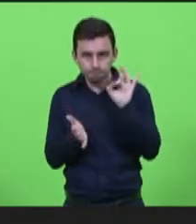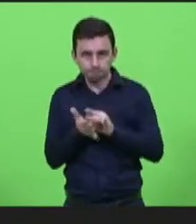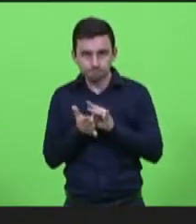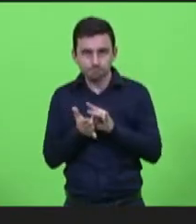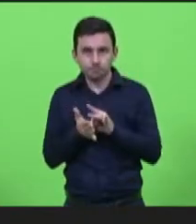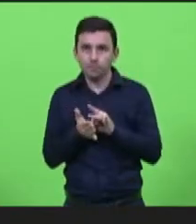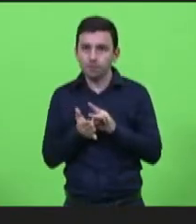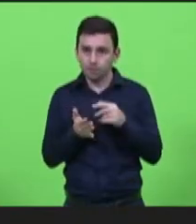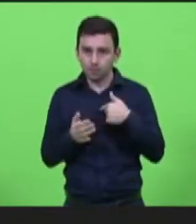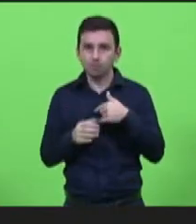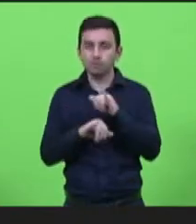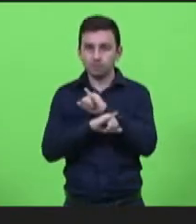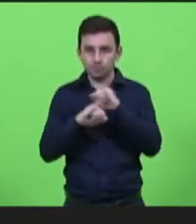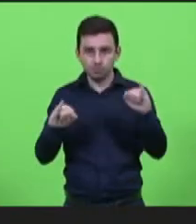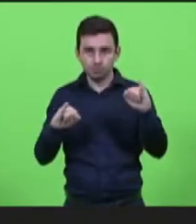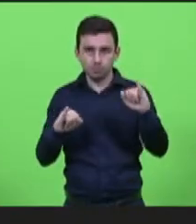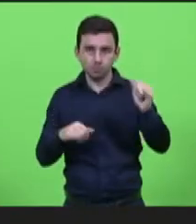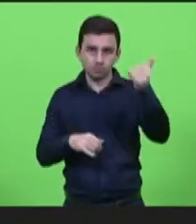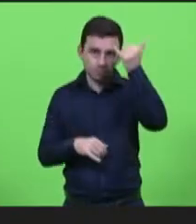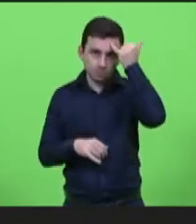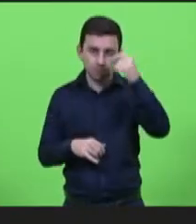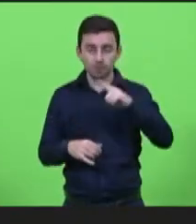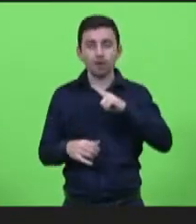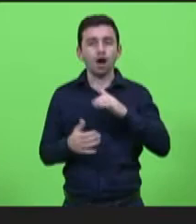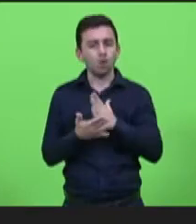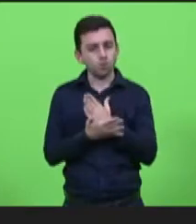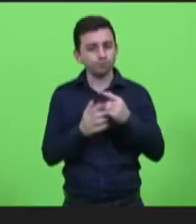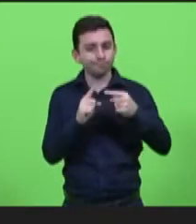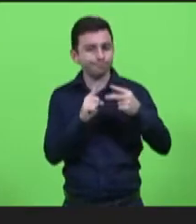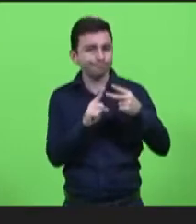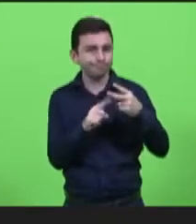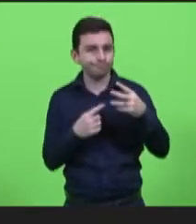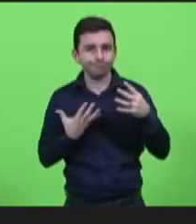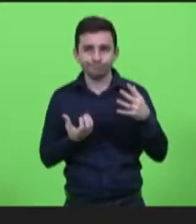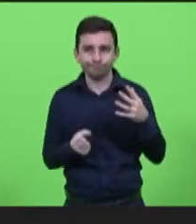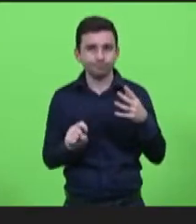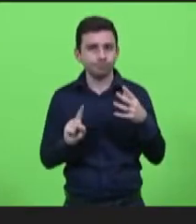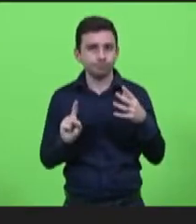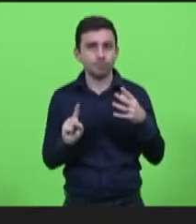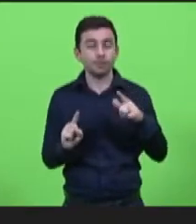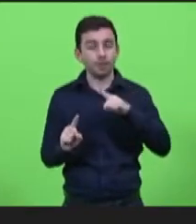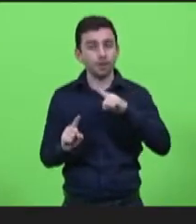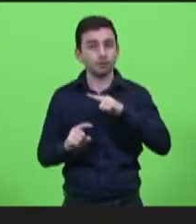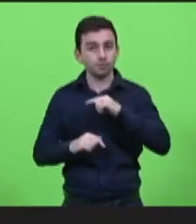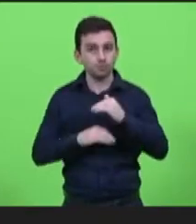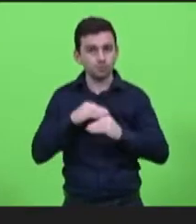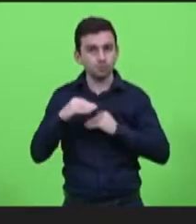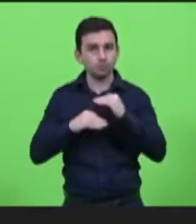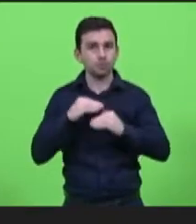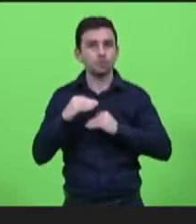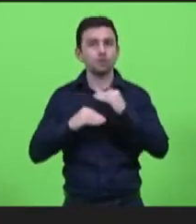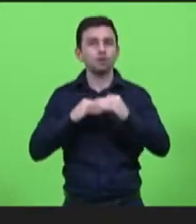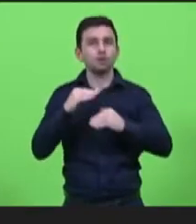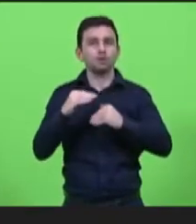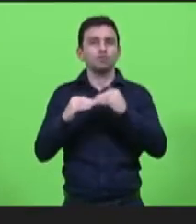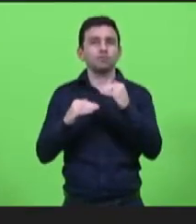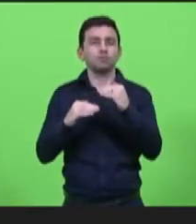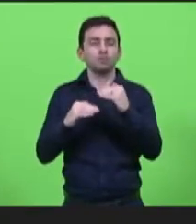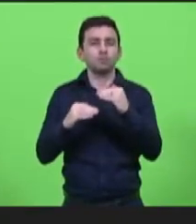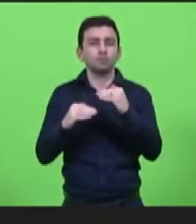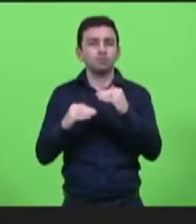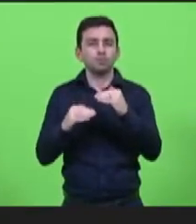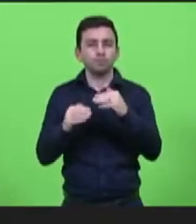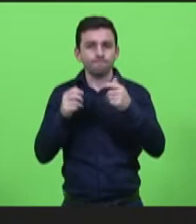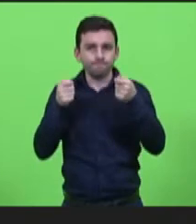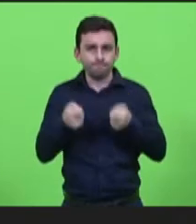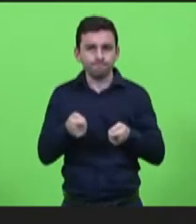manifestei ao deputado Mioto que eu tinha restrições. Houve uma construção muito